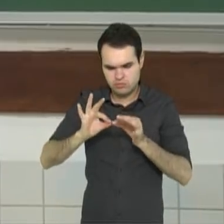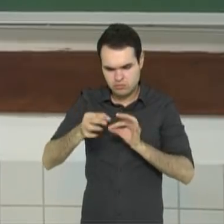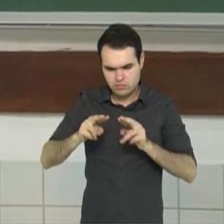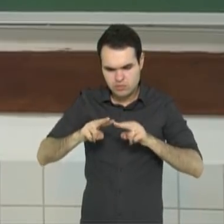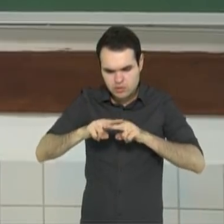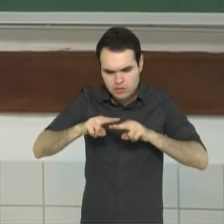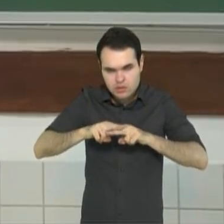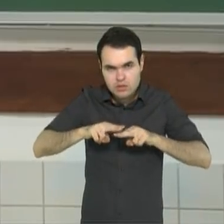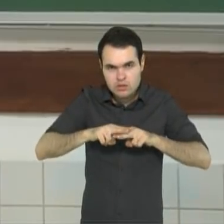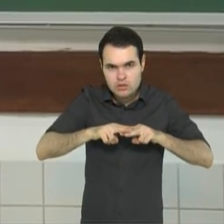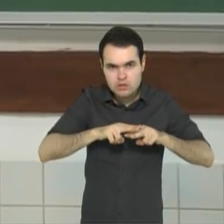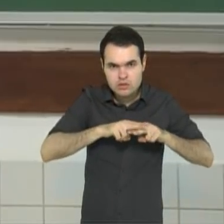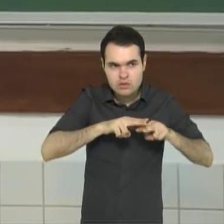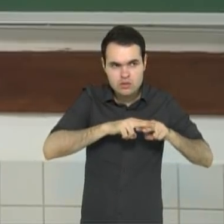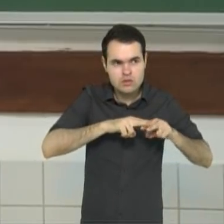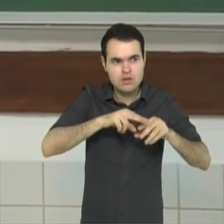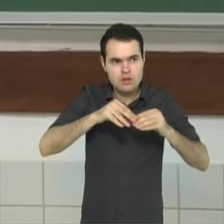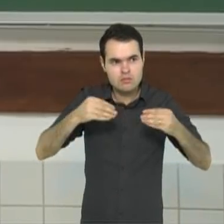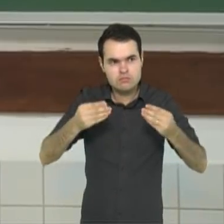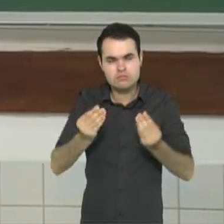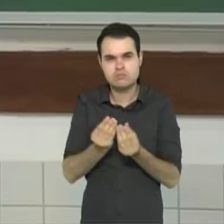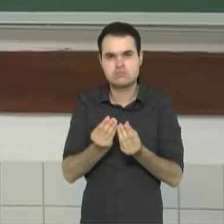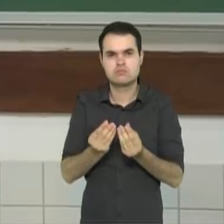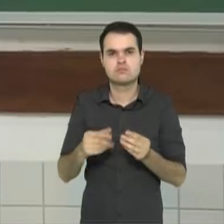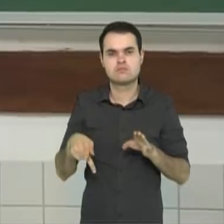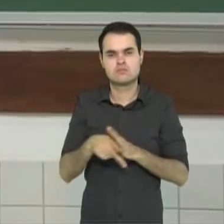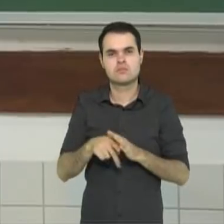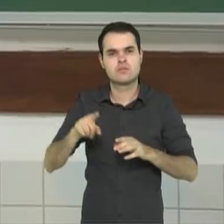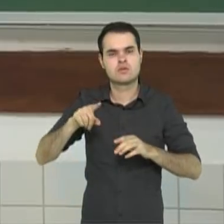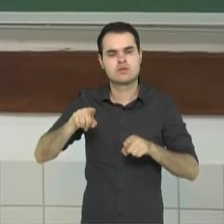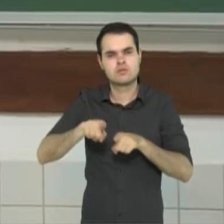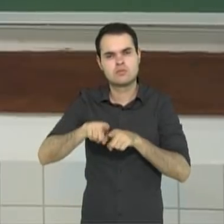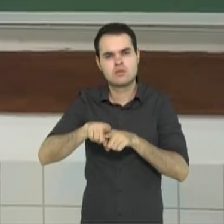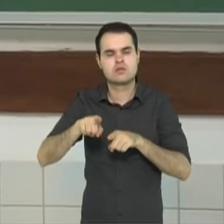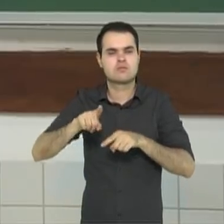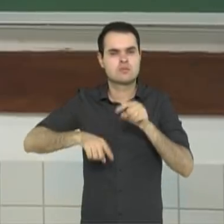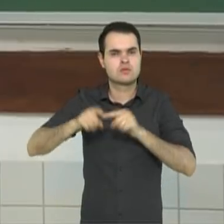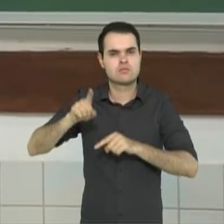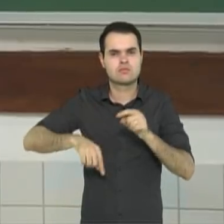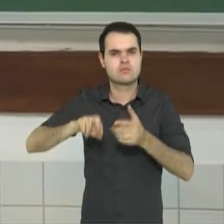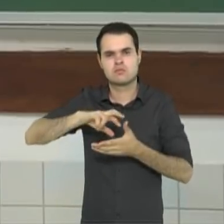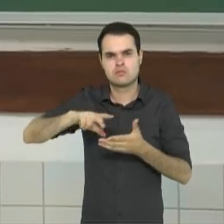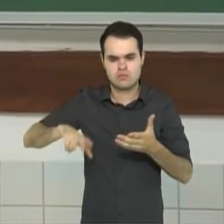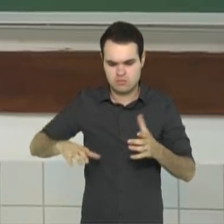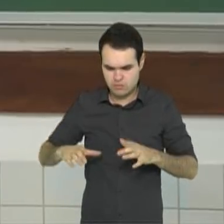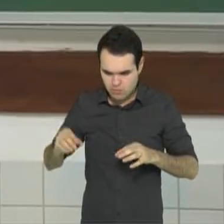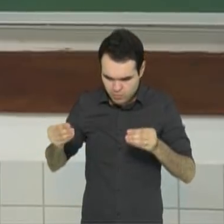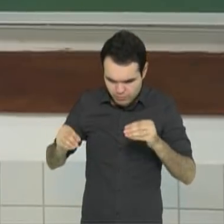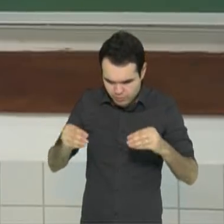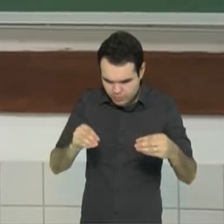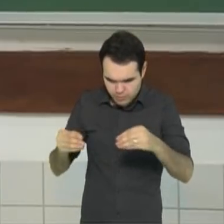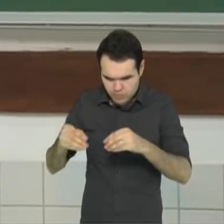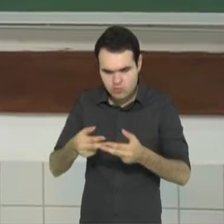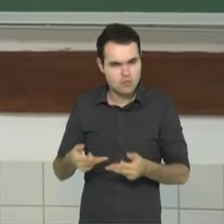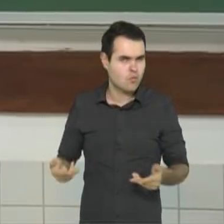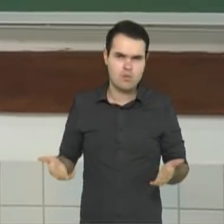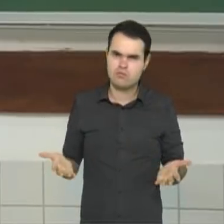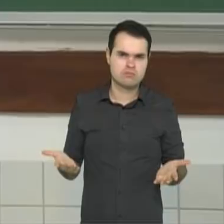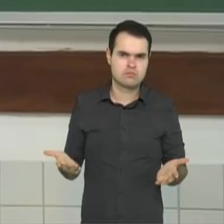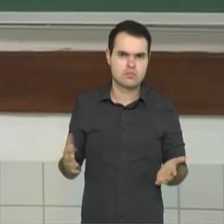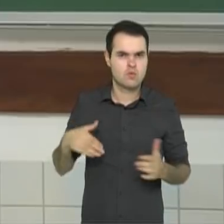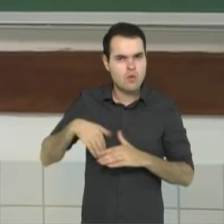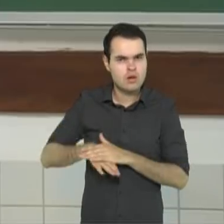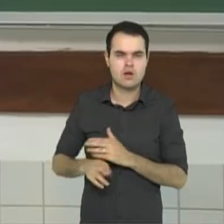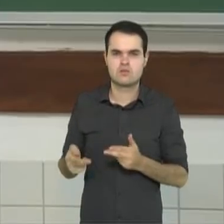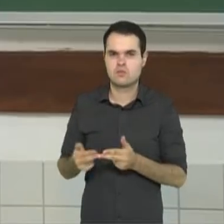quase tudo para fazer também objetos para que você pudesse depositar alguma coisa ou